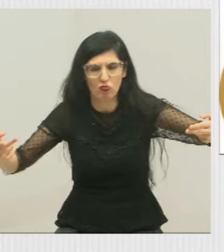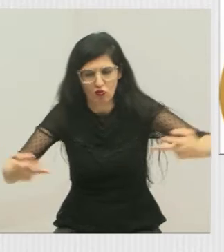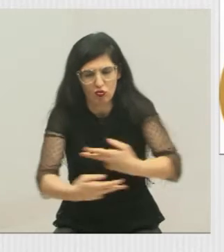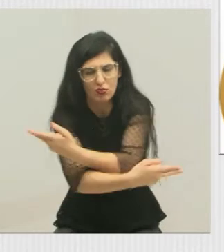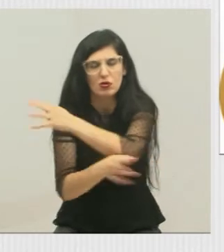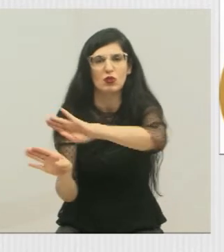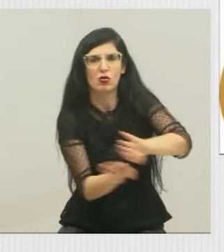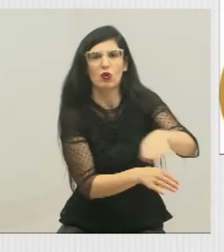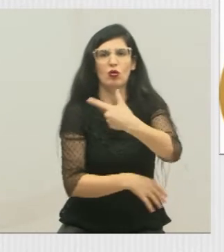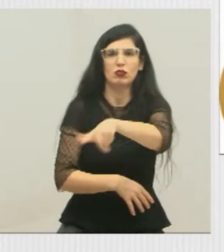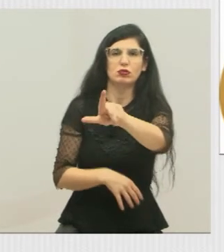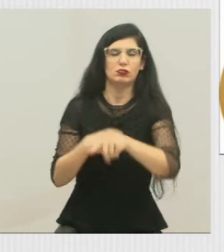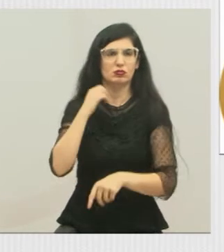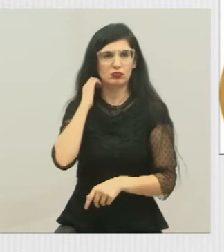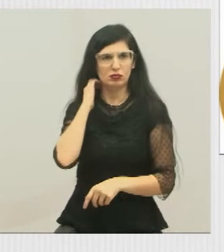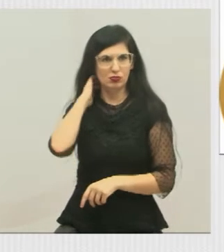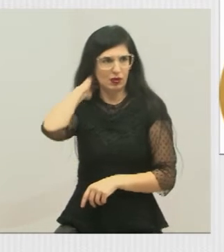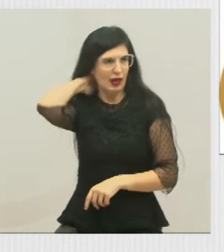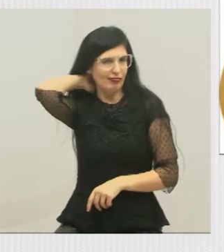próximo